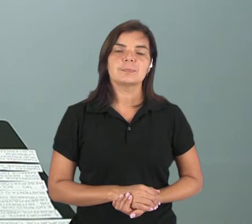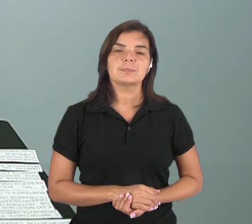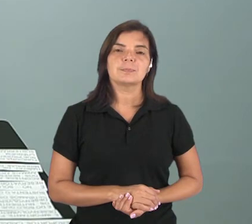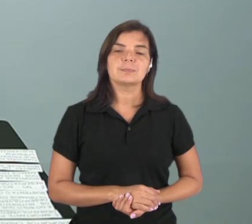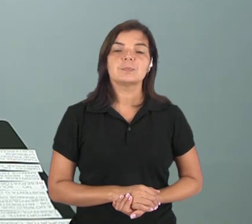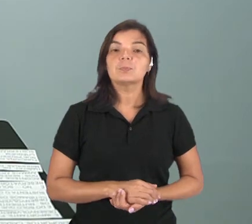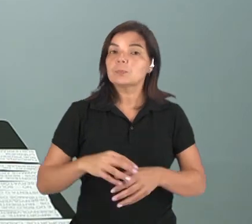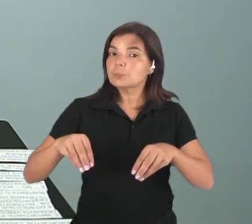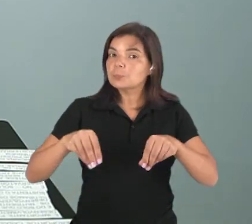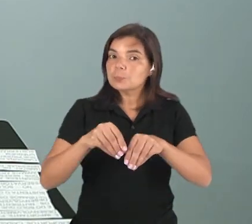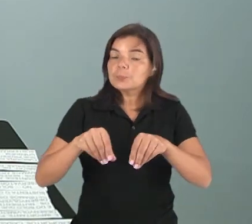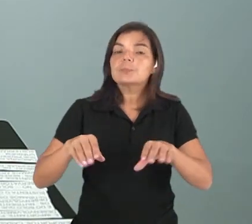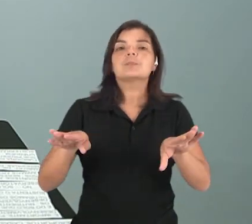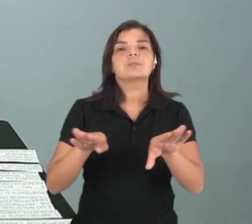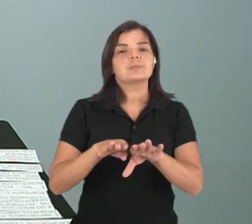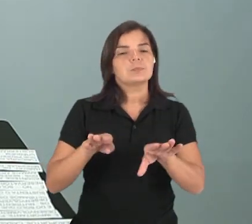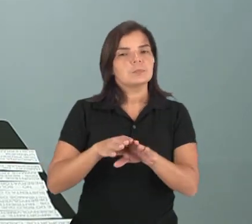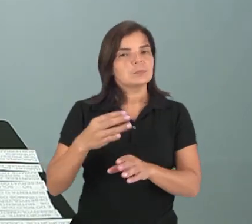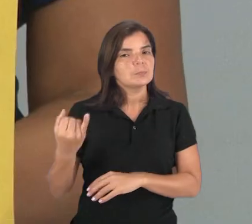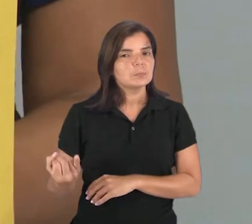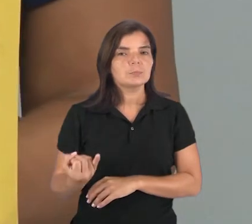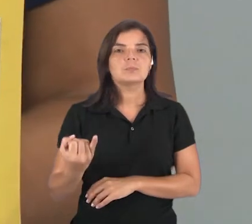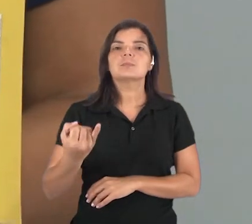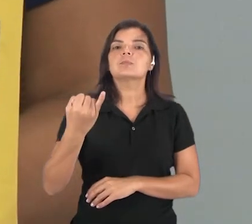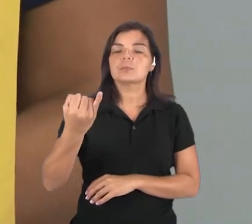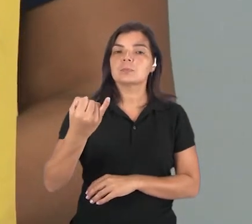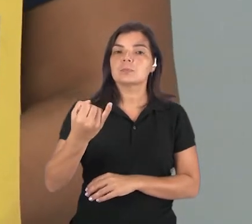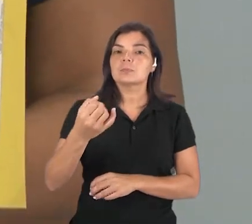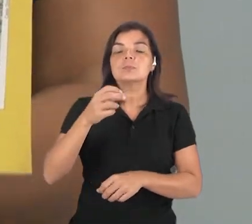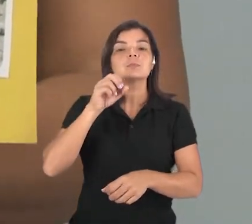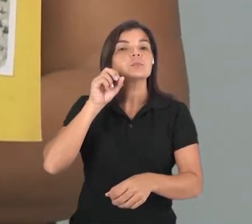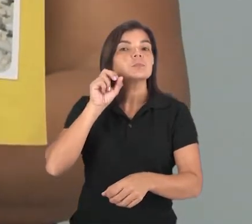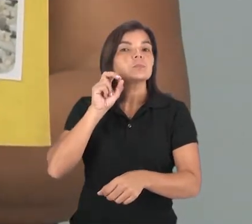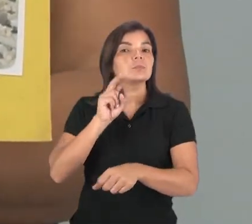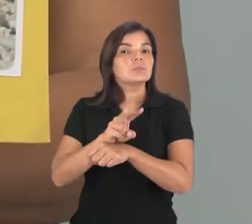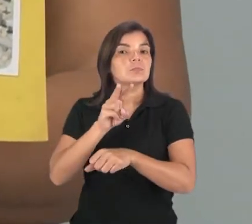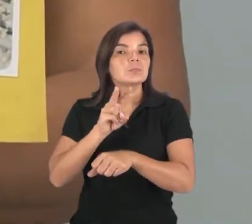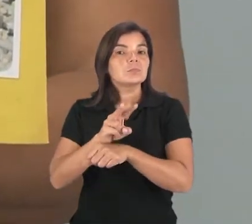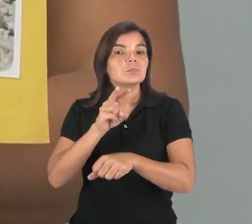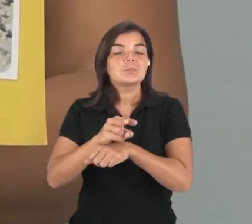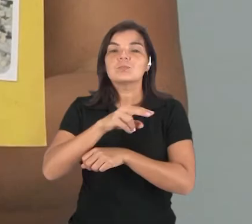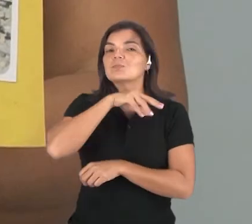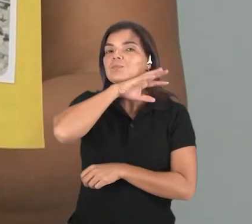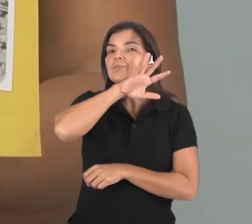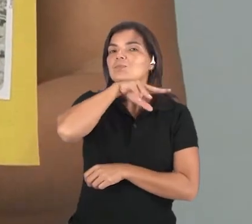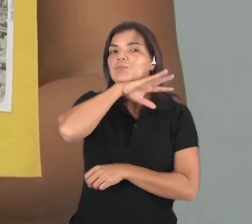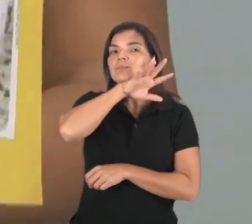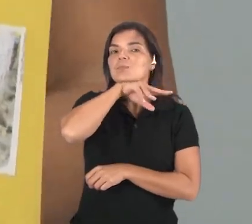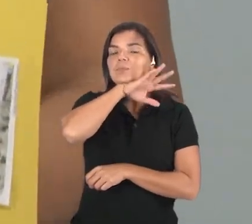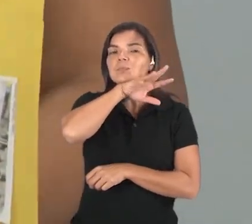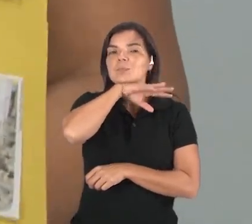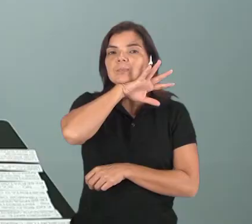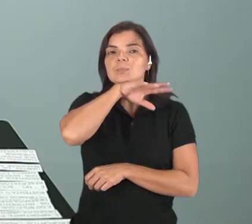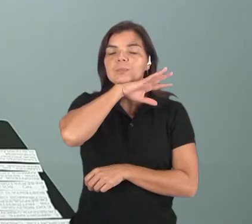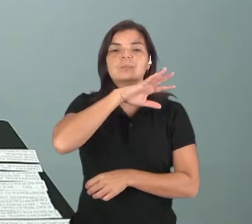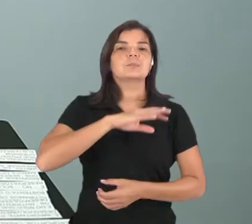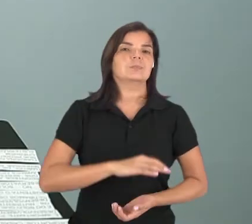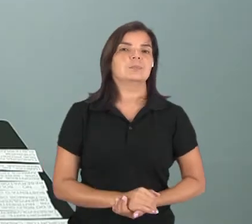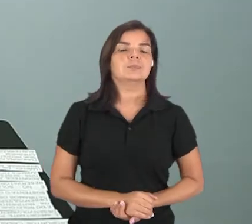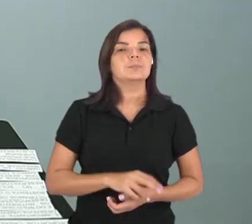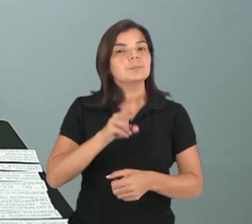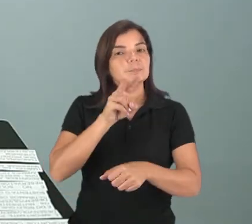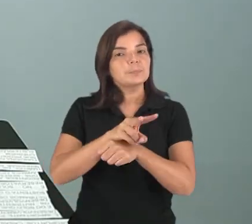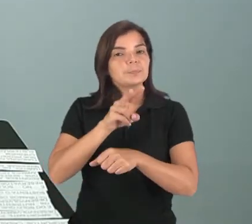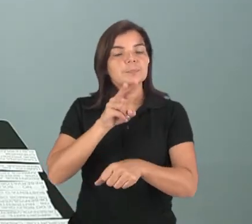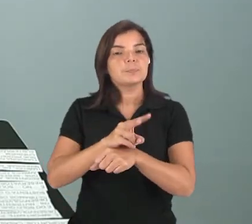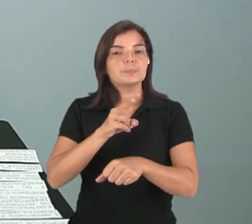O solo também é primordial para a criação de animais. Isso mesmo, tá? Para a